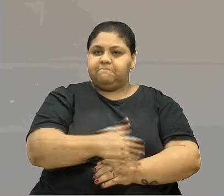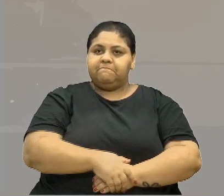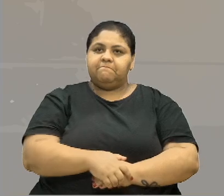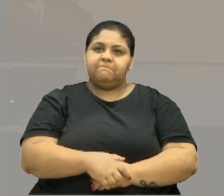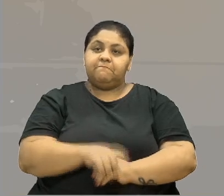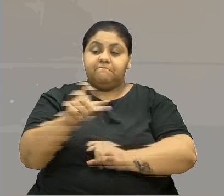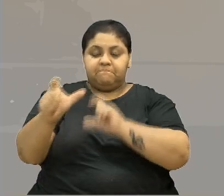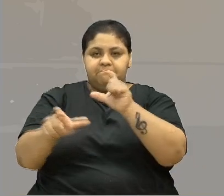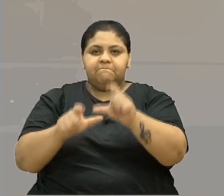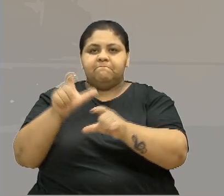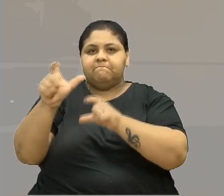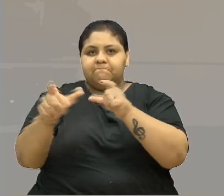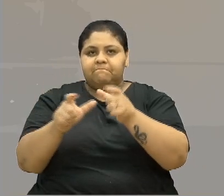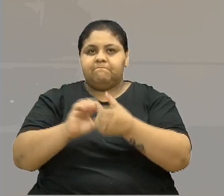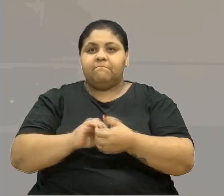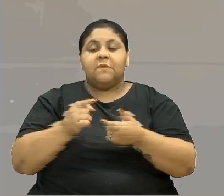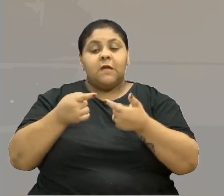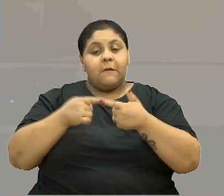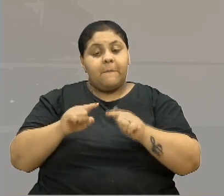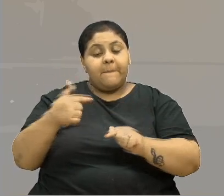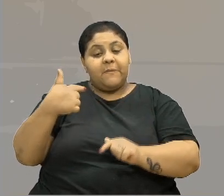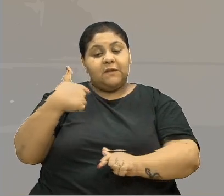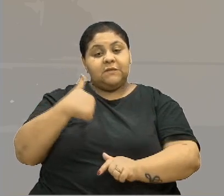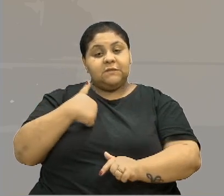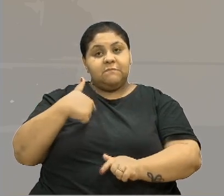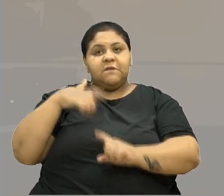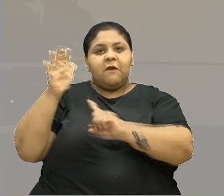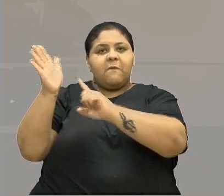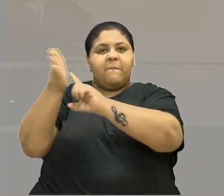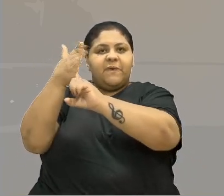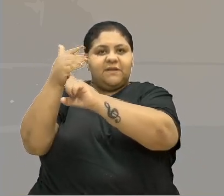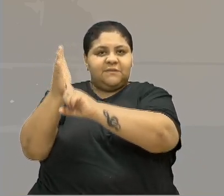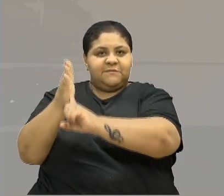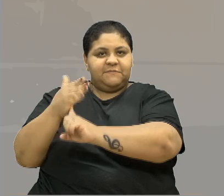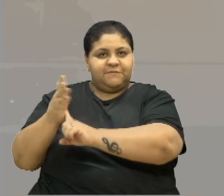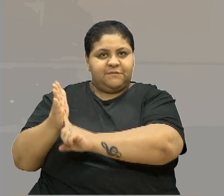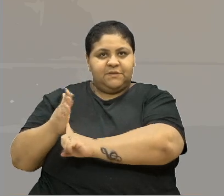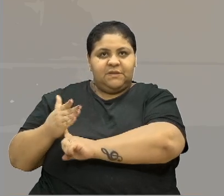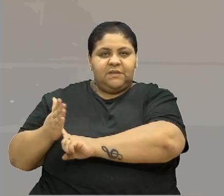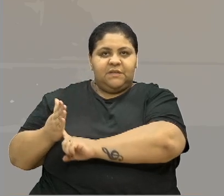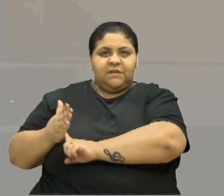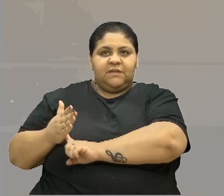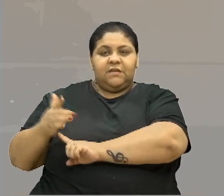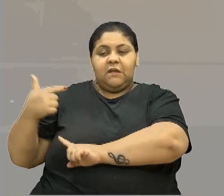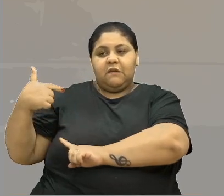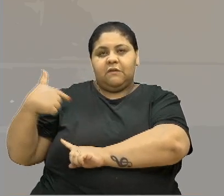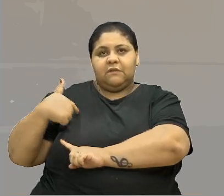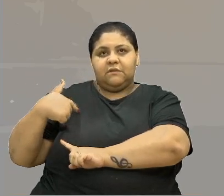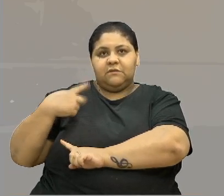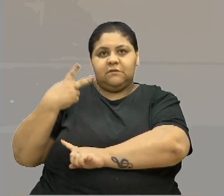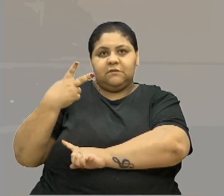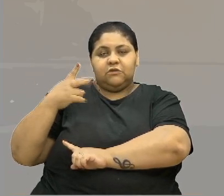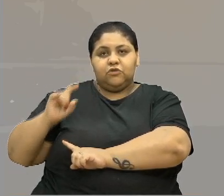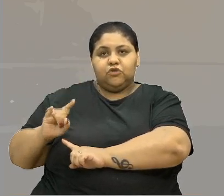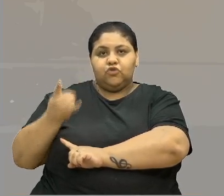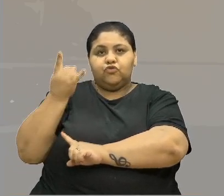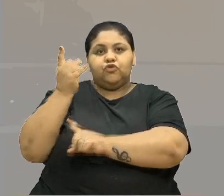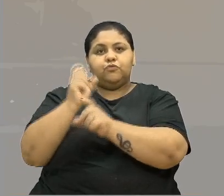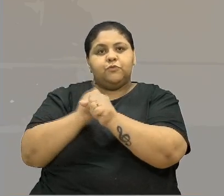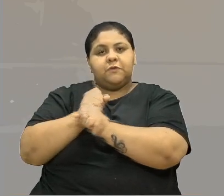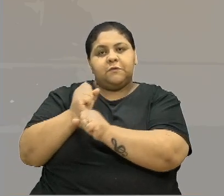possível. Mas a minha maior bandeira foi que nos meus 2 últimos